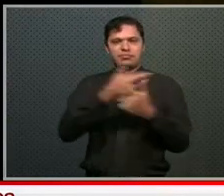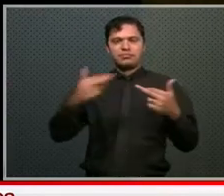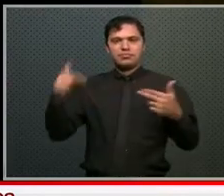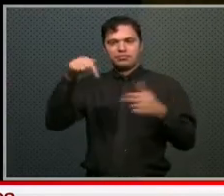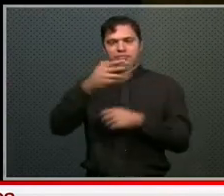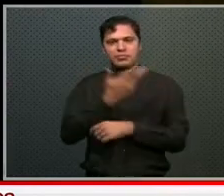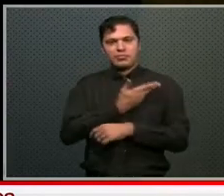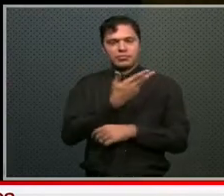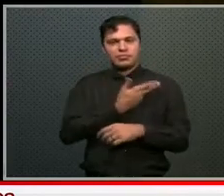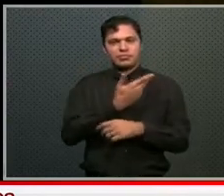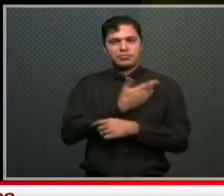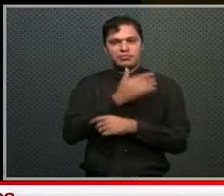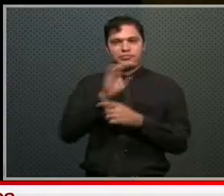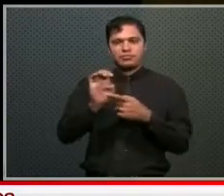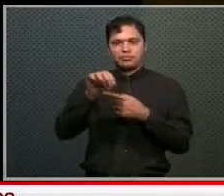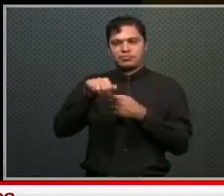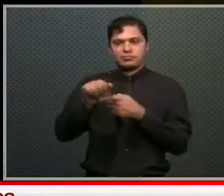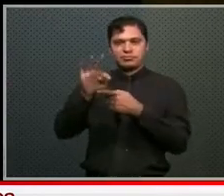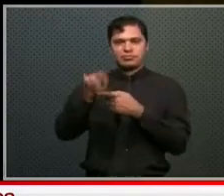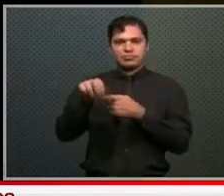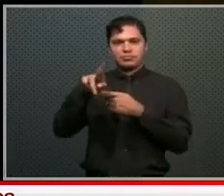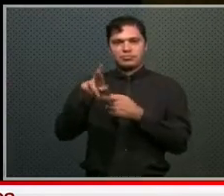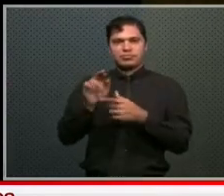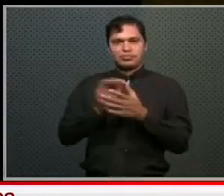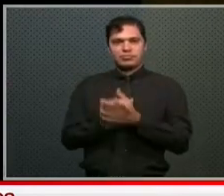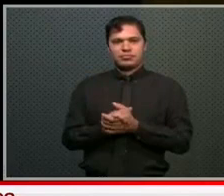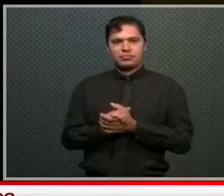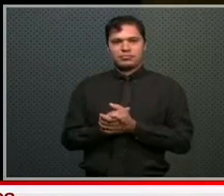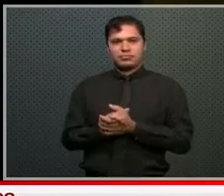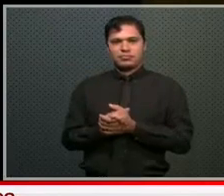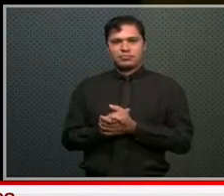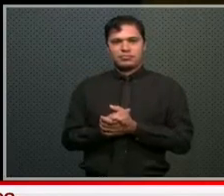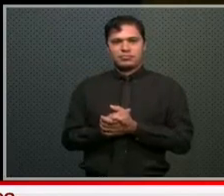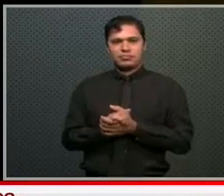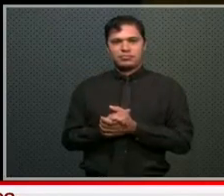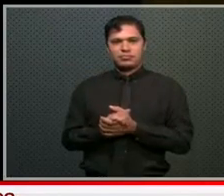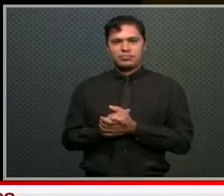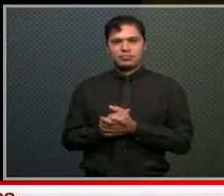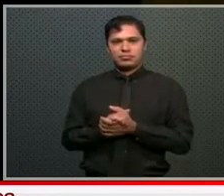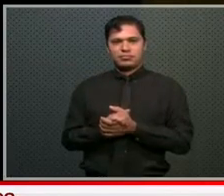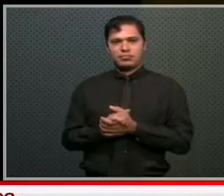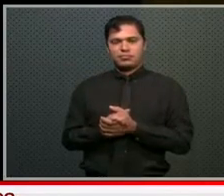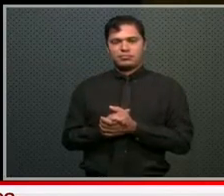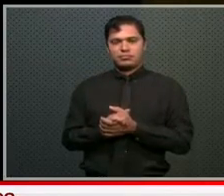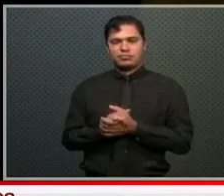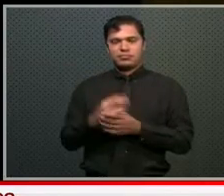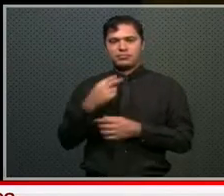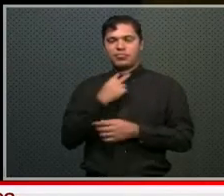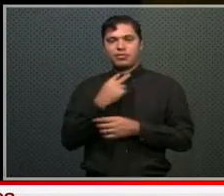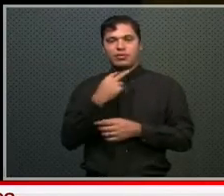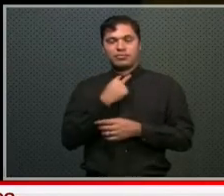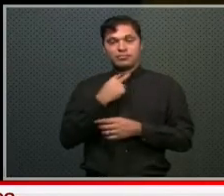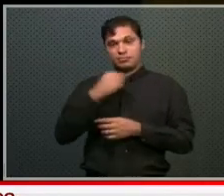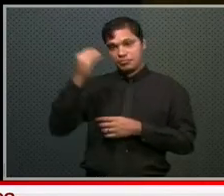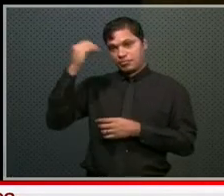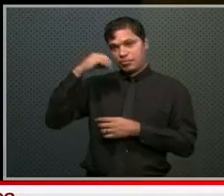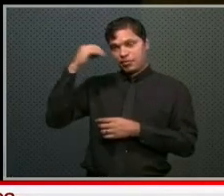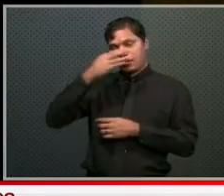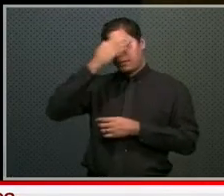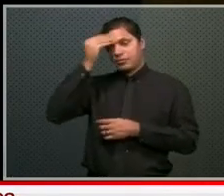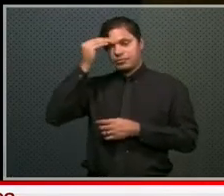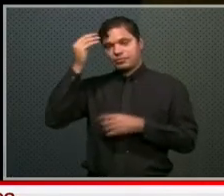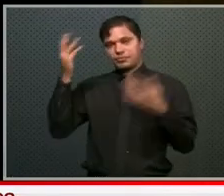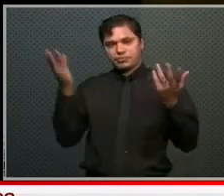colegas da matéria Vocês são muito bem-vindos a nossa casa eu não posso falhar nesse momento seria uma